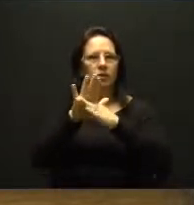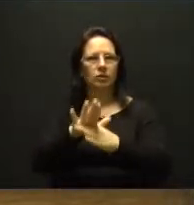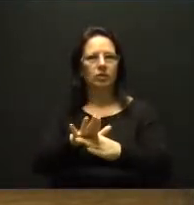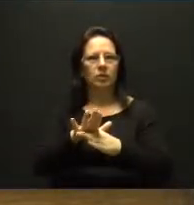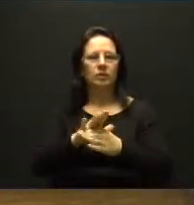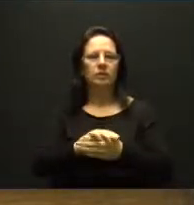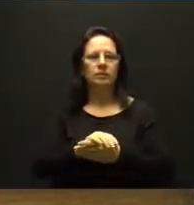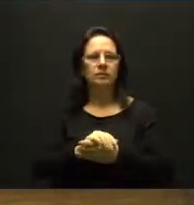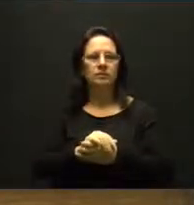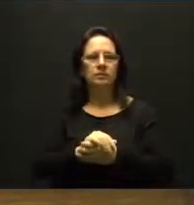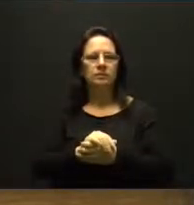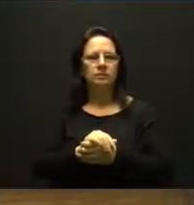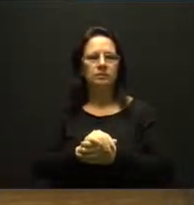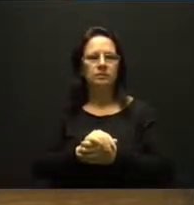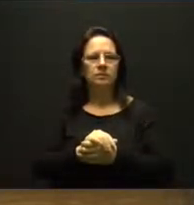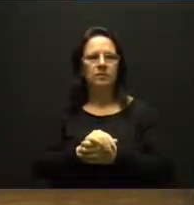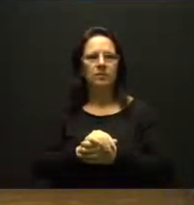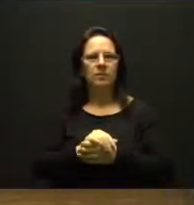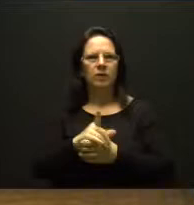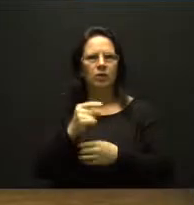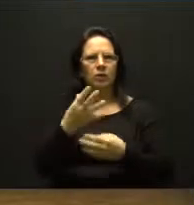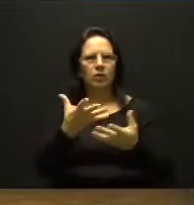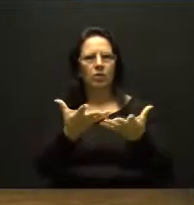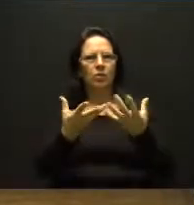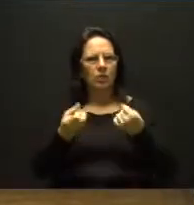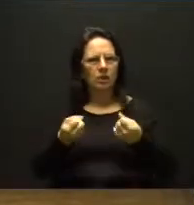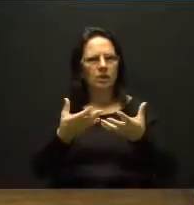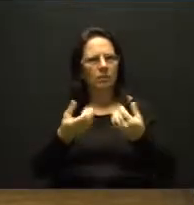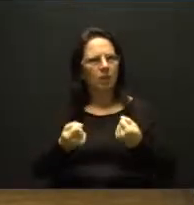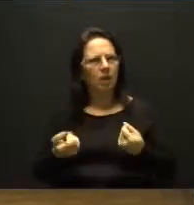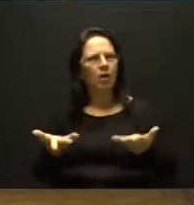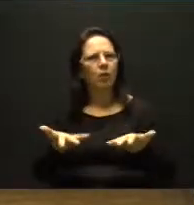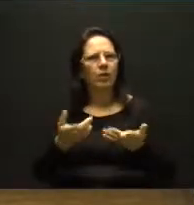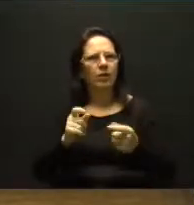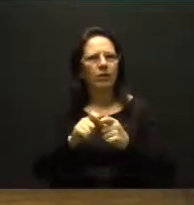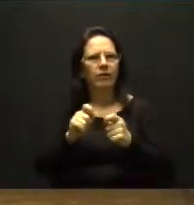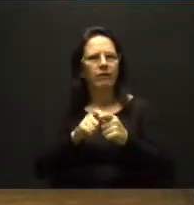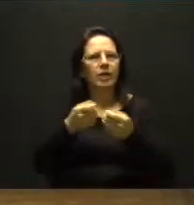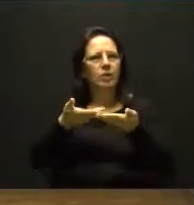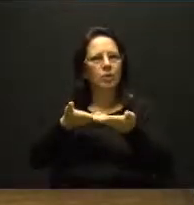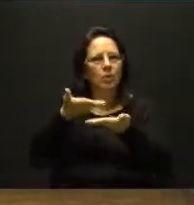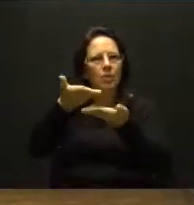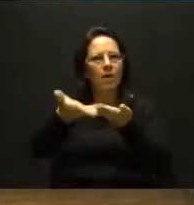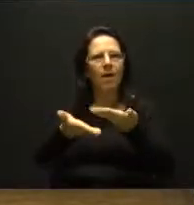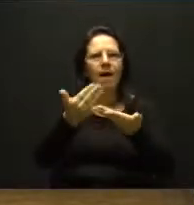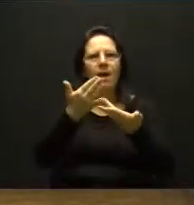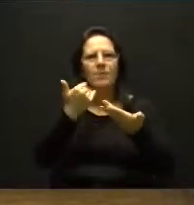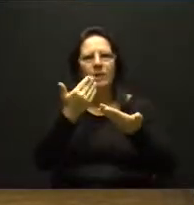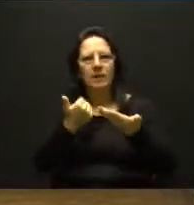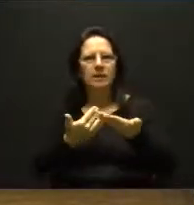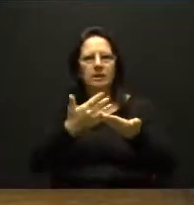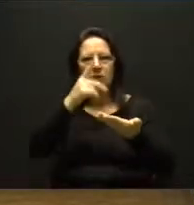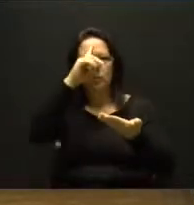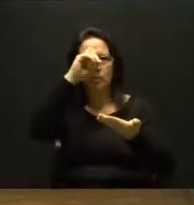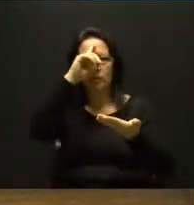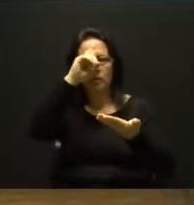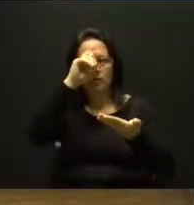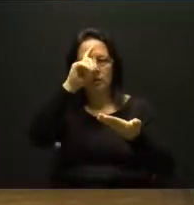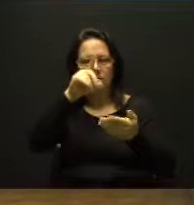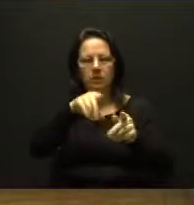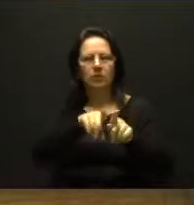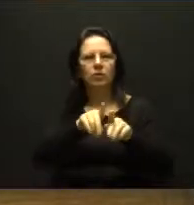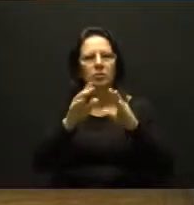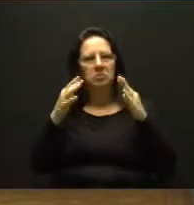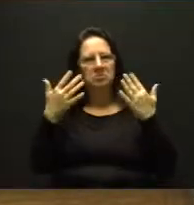ilícito é só receber por aquilo que ele faz que é fornecer a alimentação então faço coro e